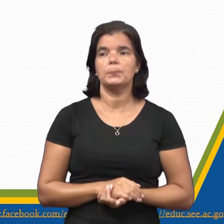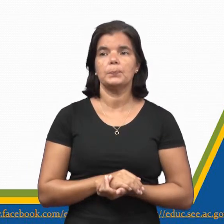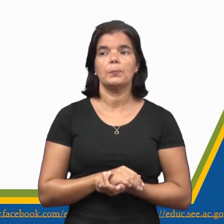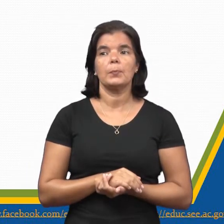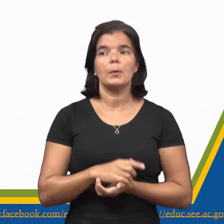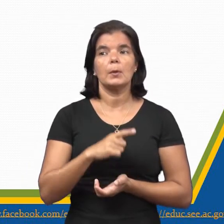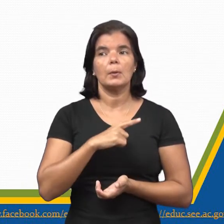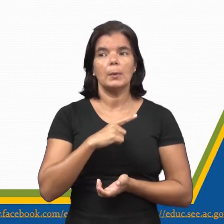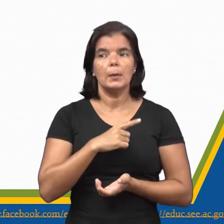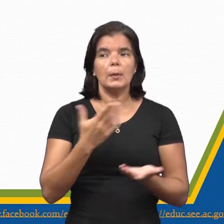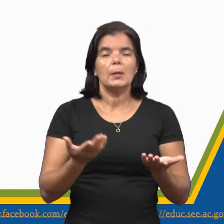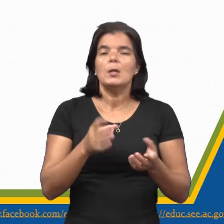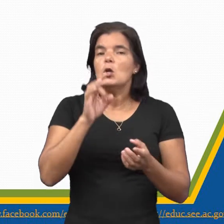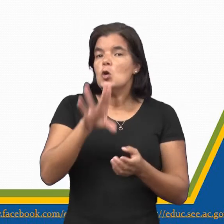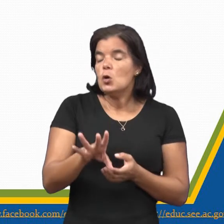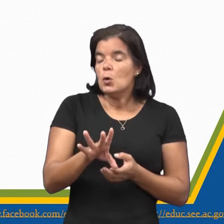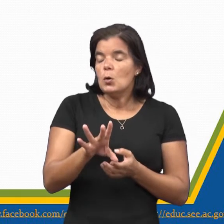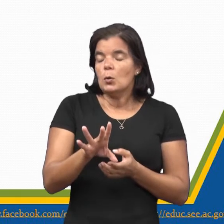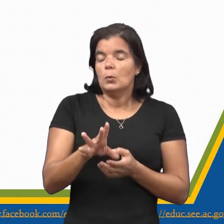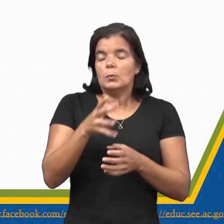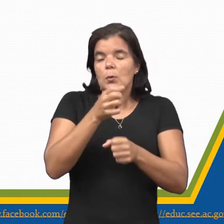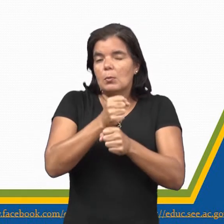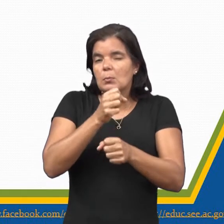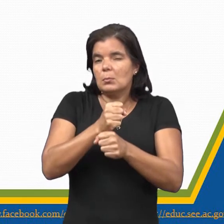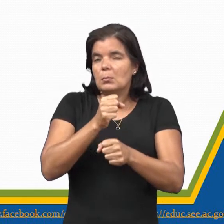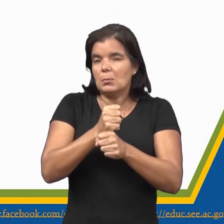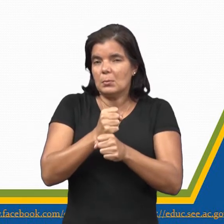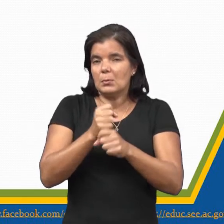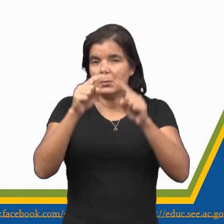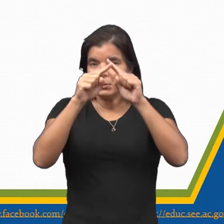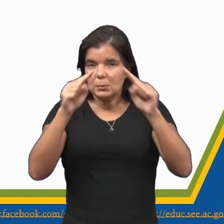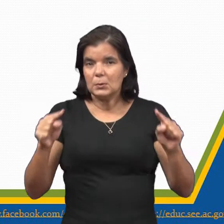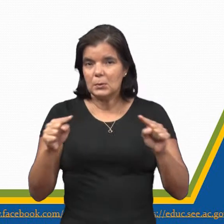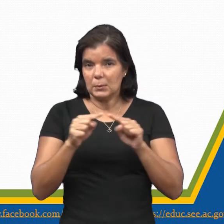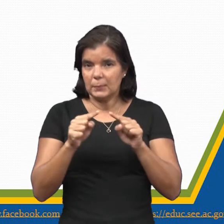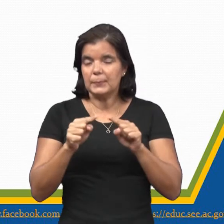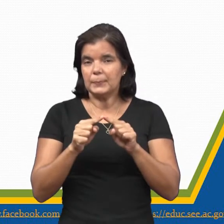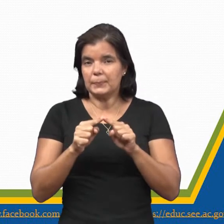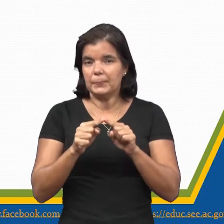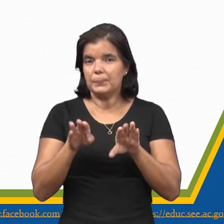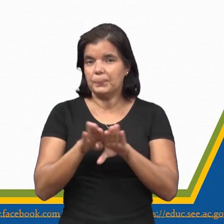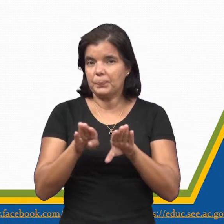Contudo, nós vamos trabalhar apenas com a área de triângulos retângulos.